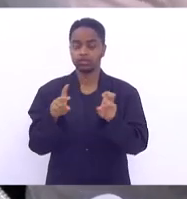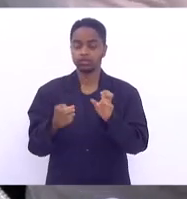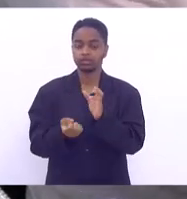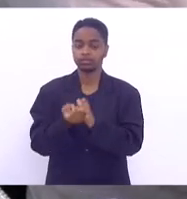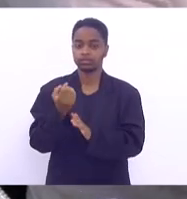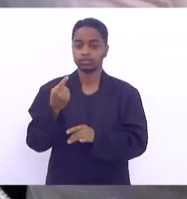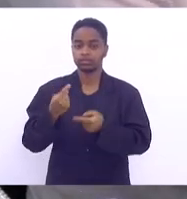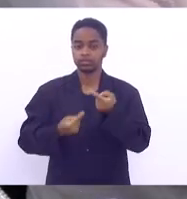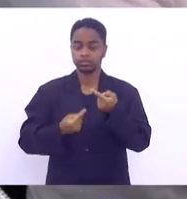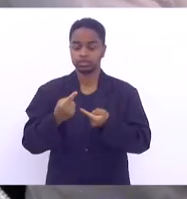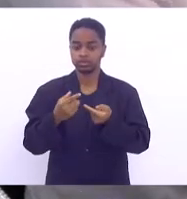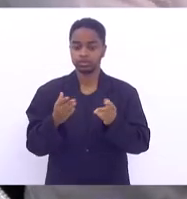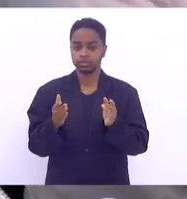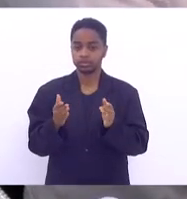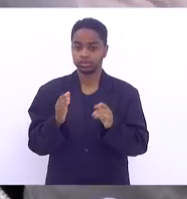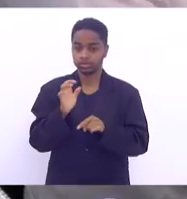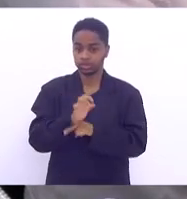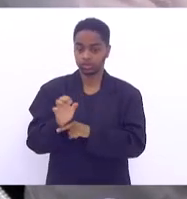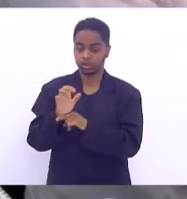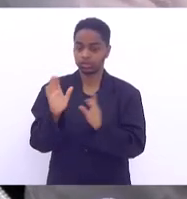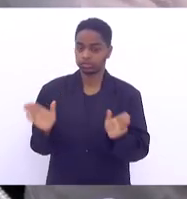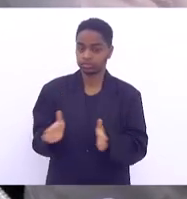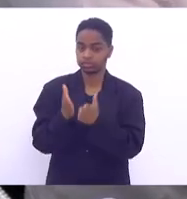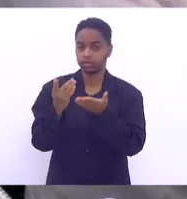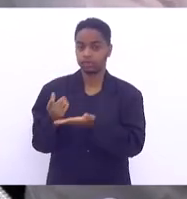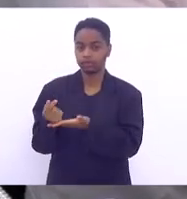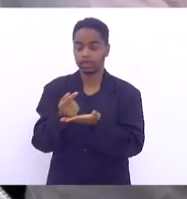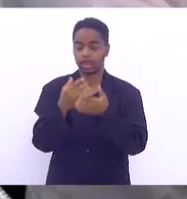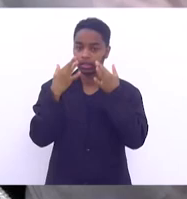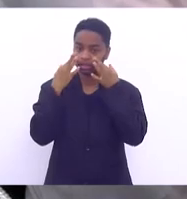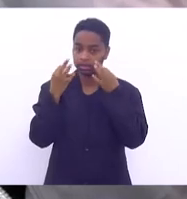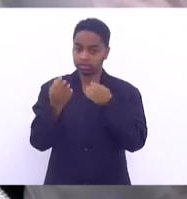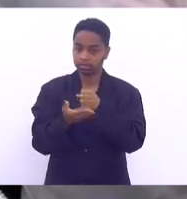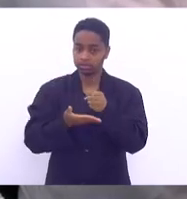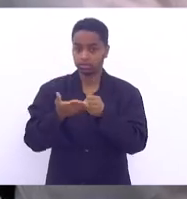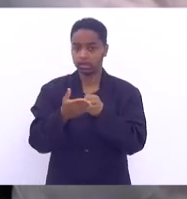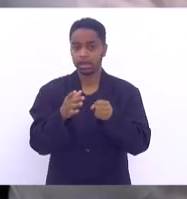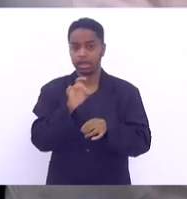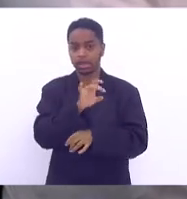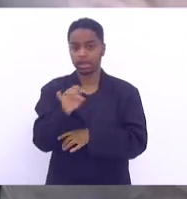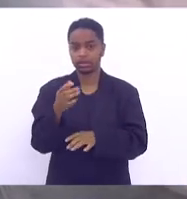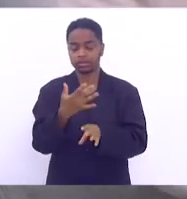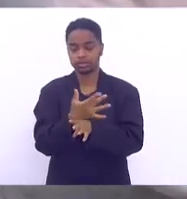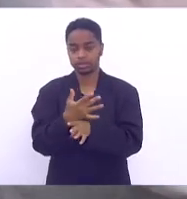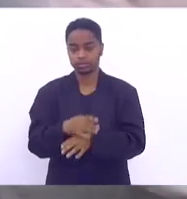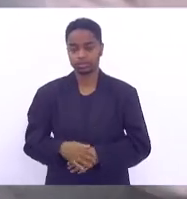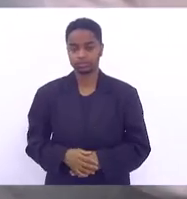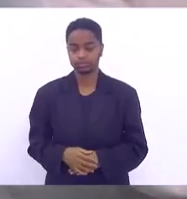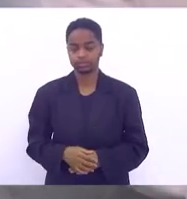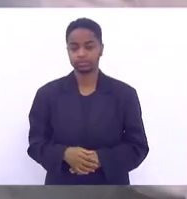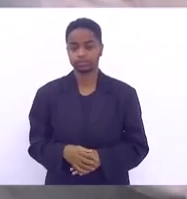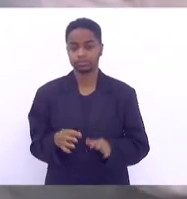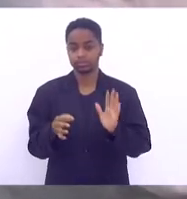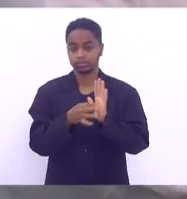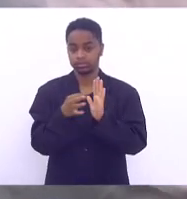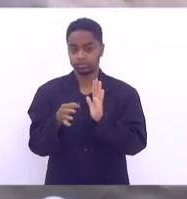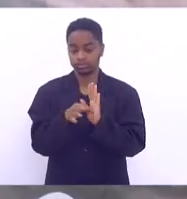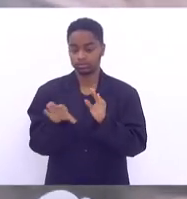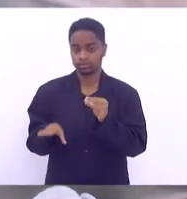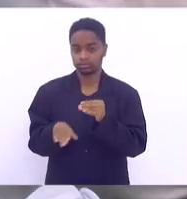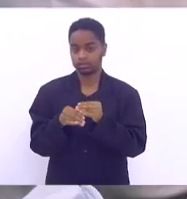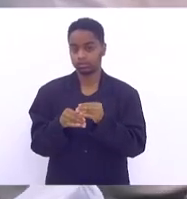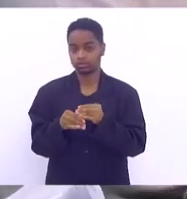da política estadual de incentivo financeiro à atenção primária aos municípios. O parecer às emendas de plenário